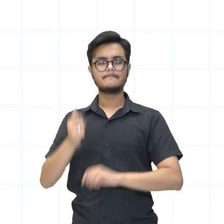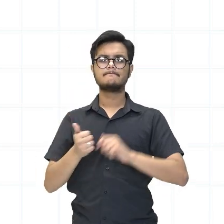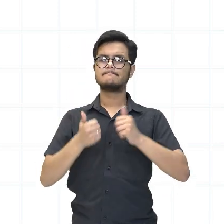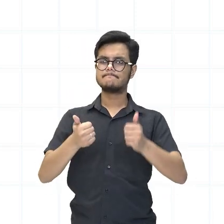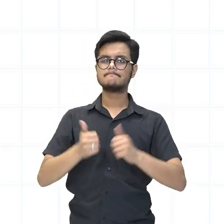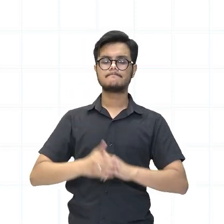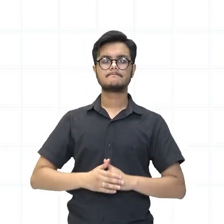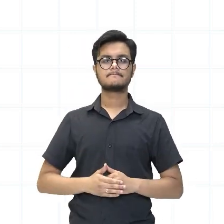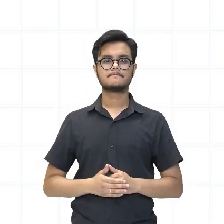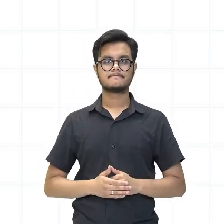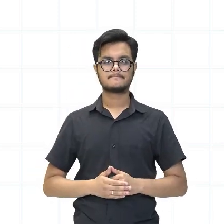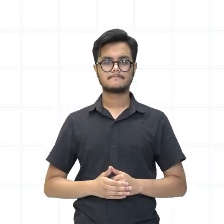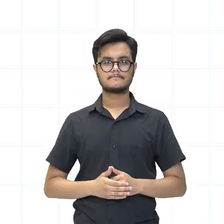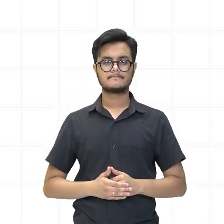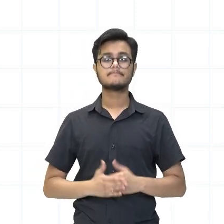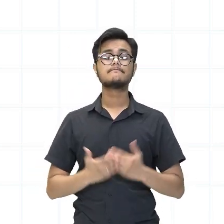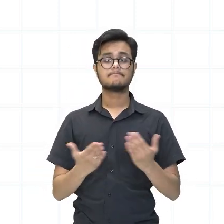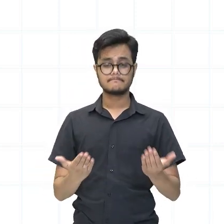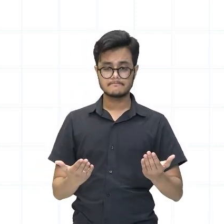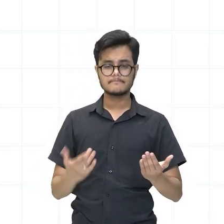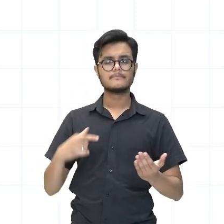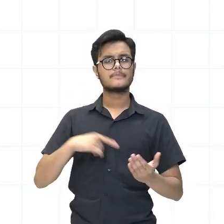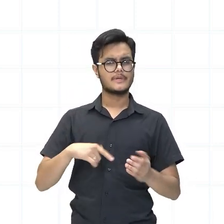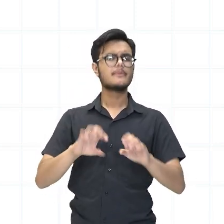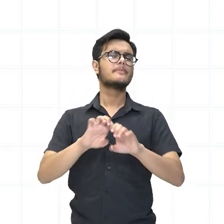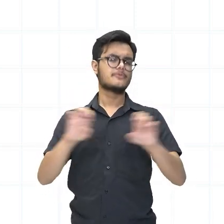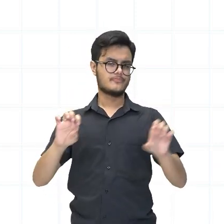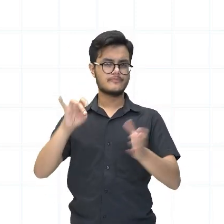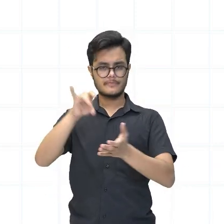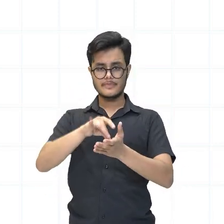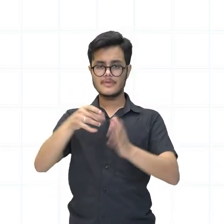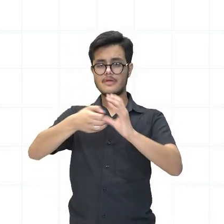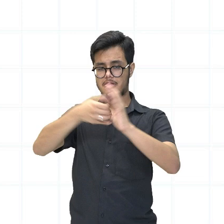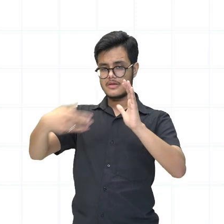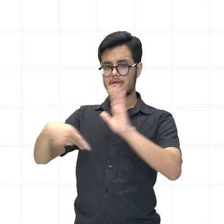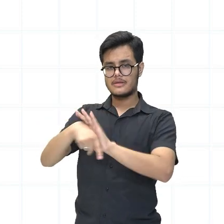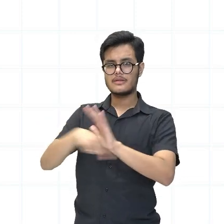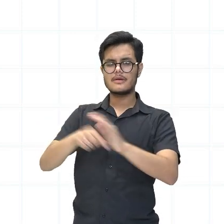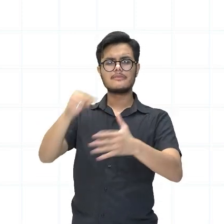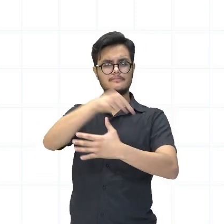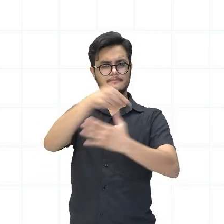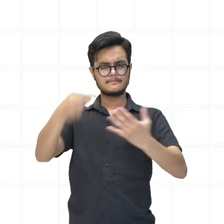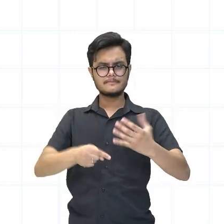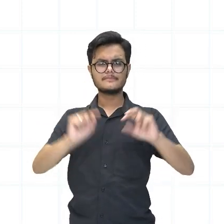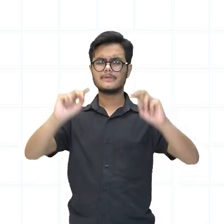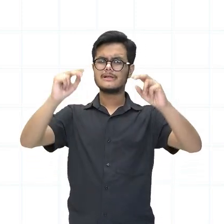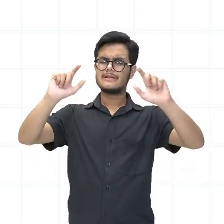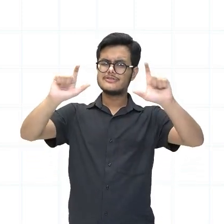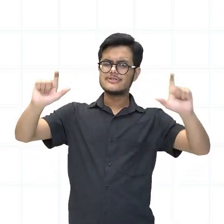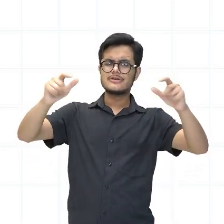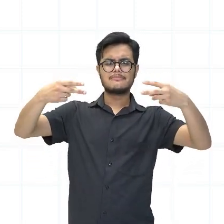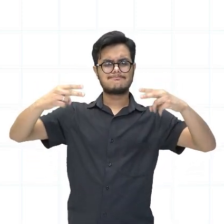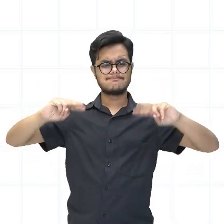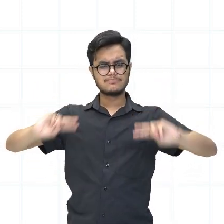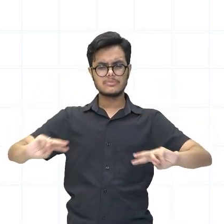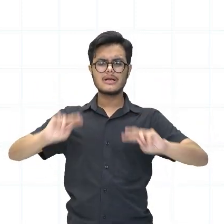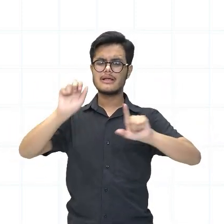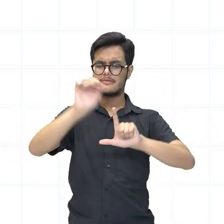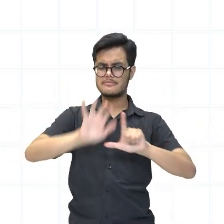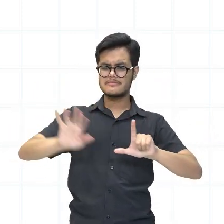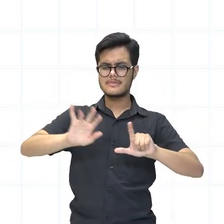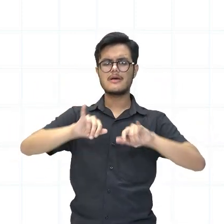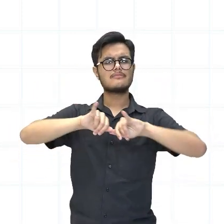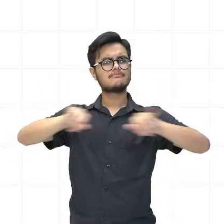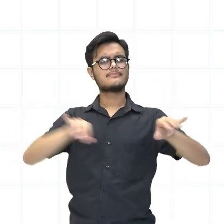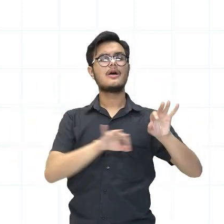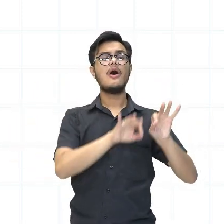percebe que tem toda uma estrutura, toda uma característica diferenciada, hiperlinks, imagens, a forma como as imagens